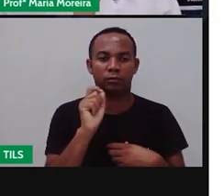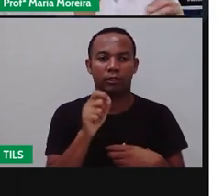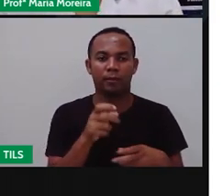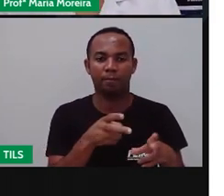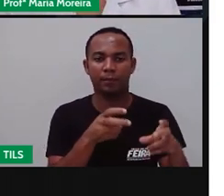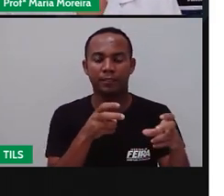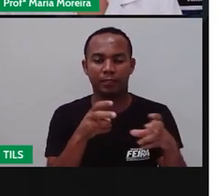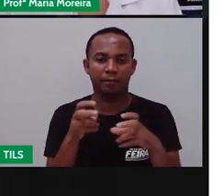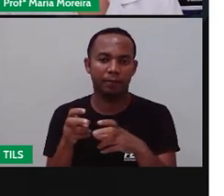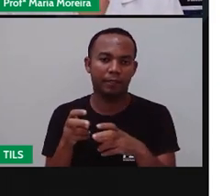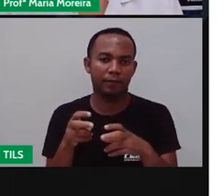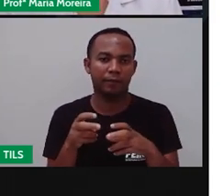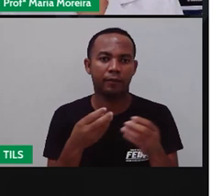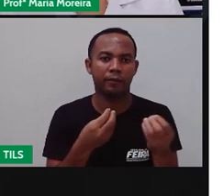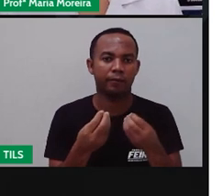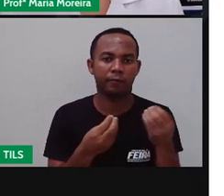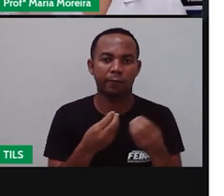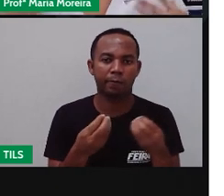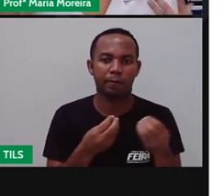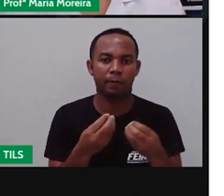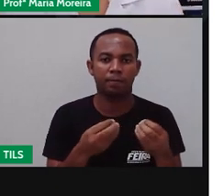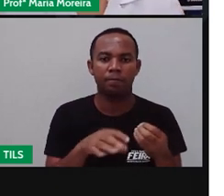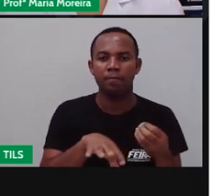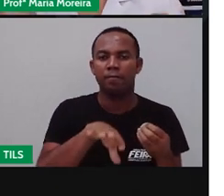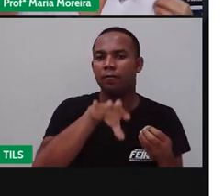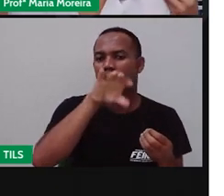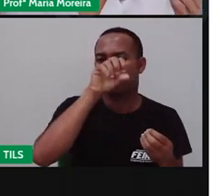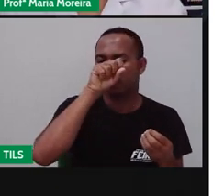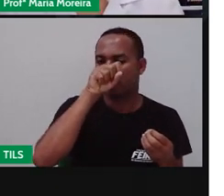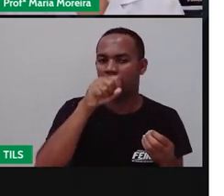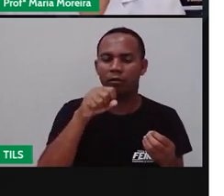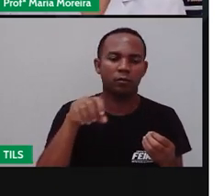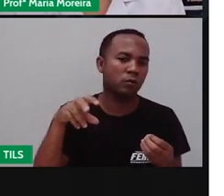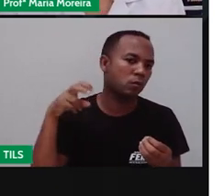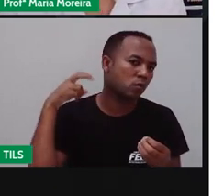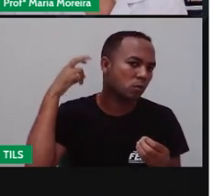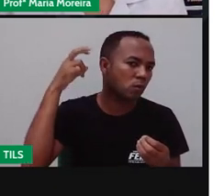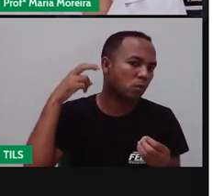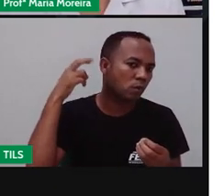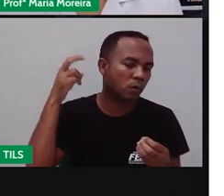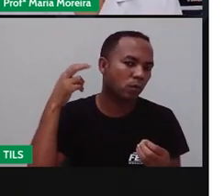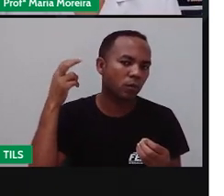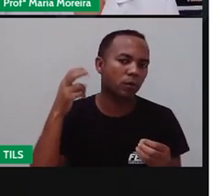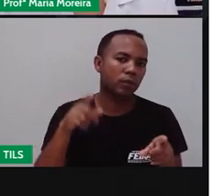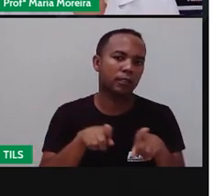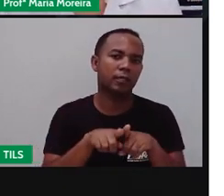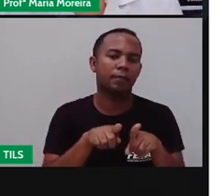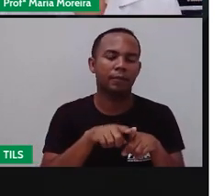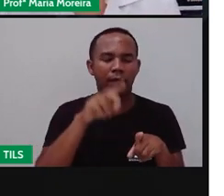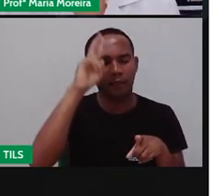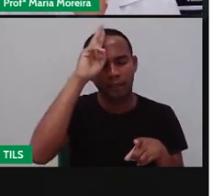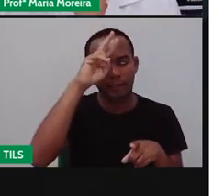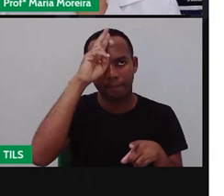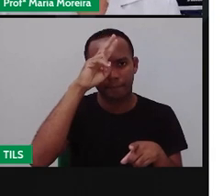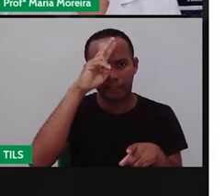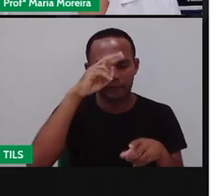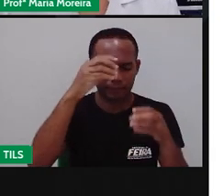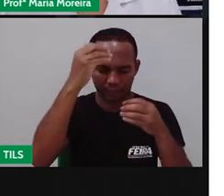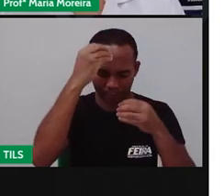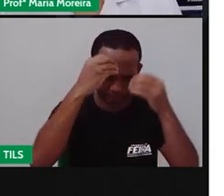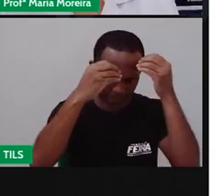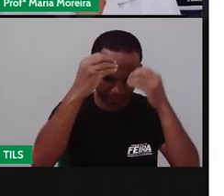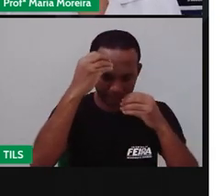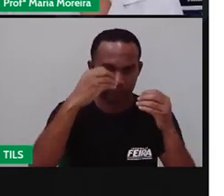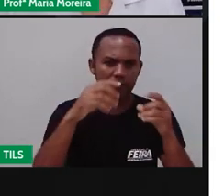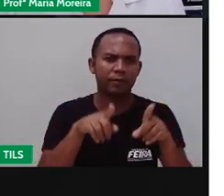no cotidiano, tais como os cheiros, os sons, bem como as memórias e o quê? Percepções,